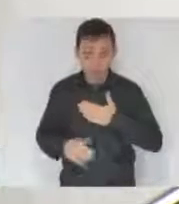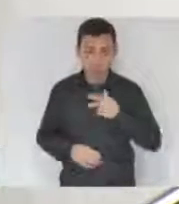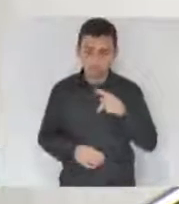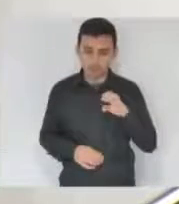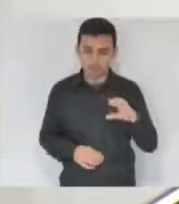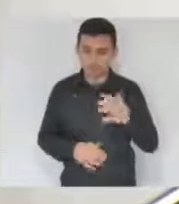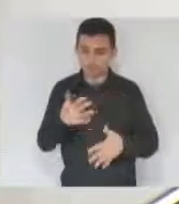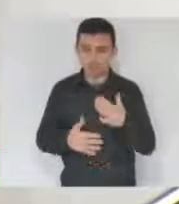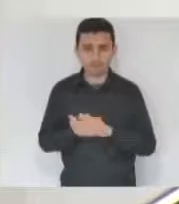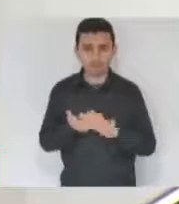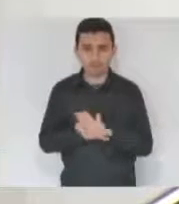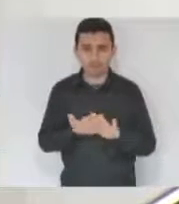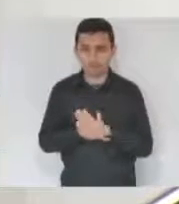nada.